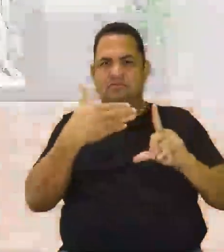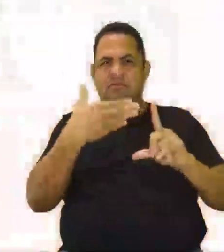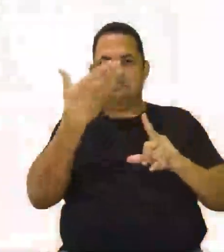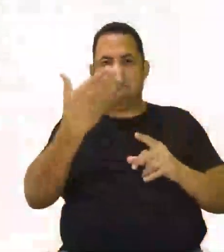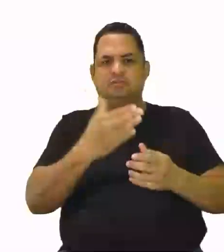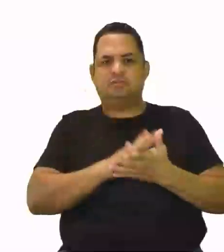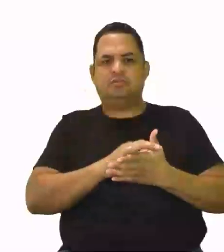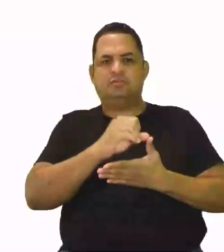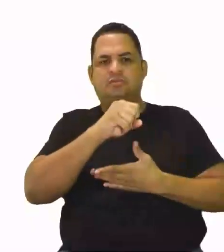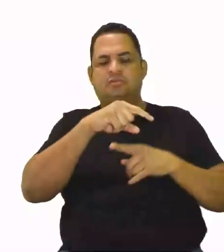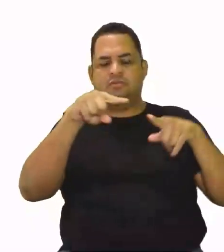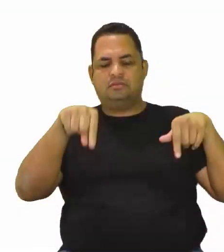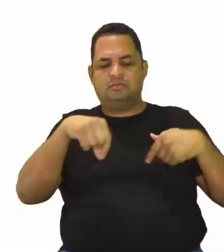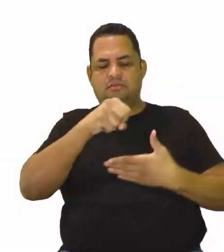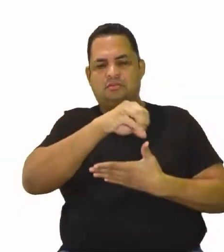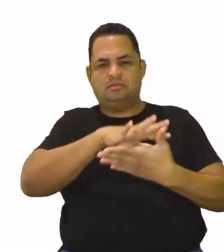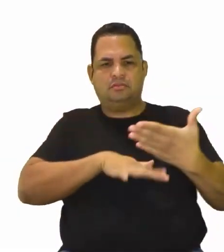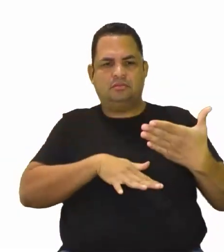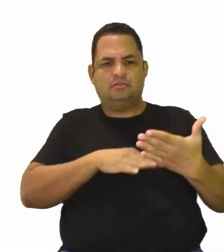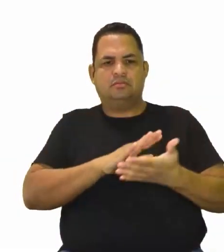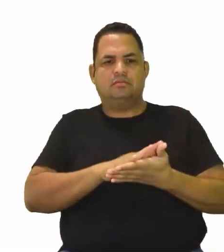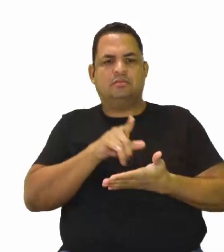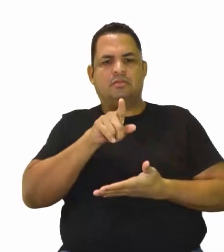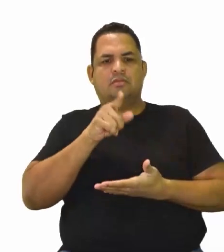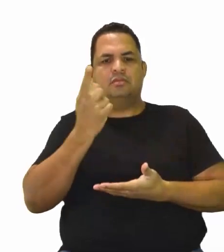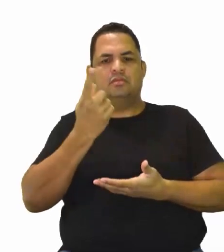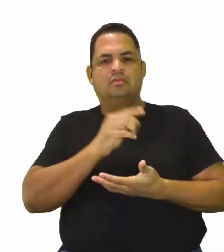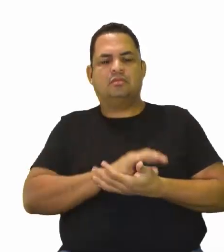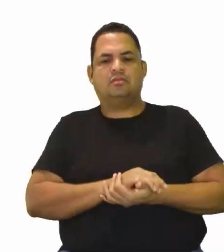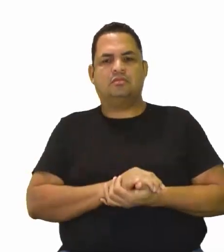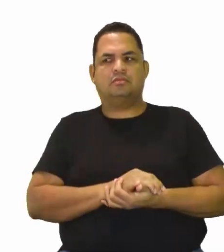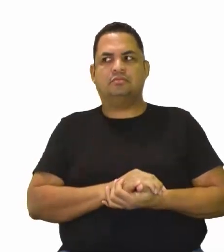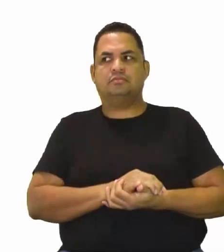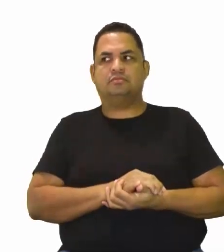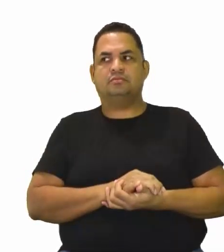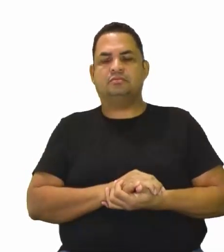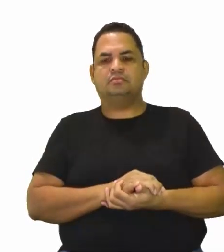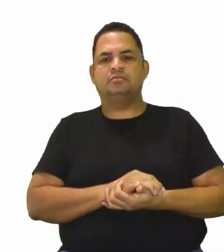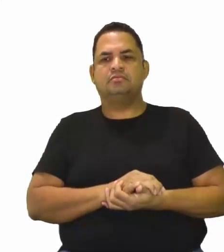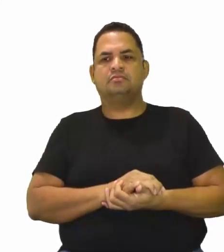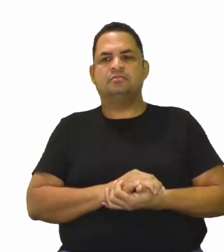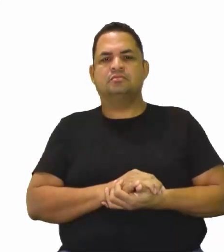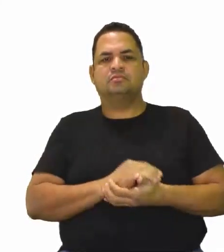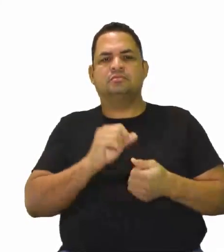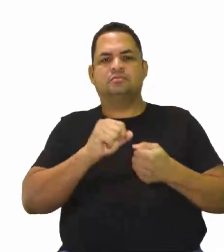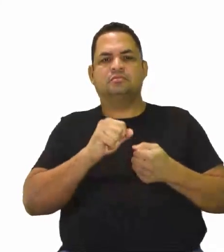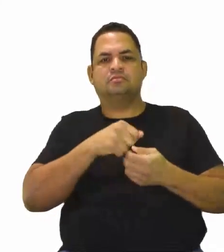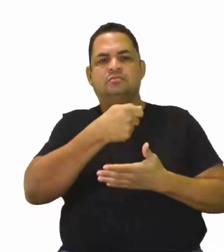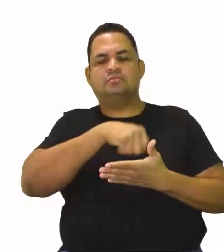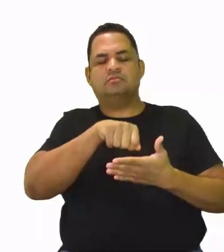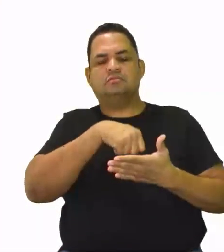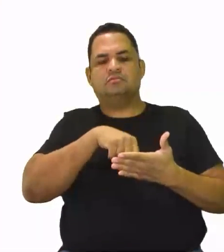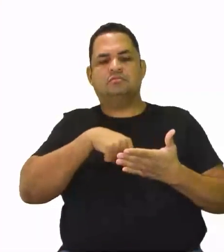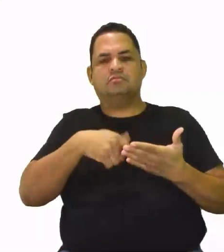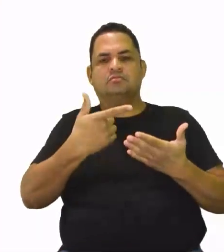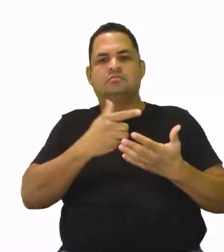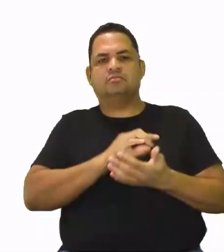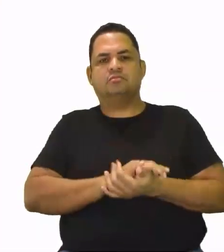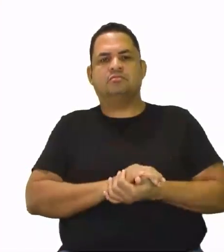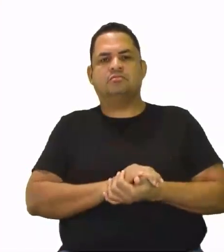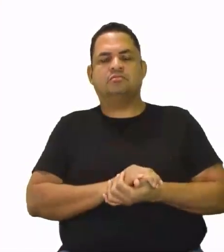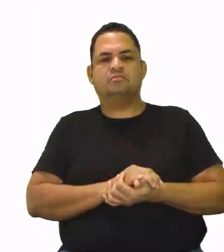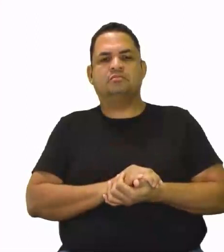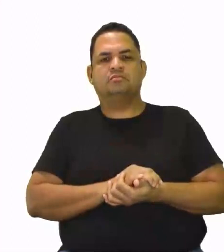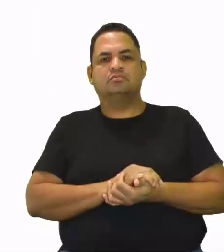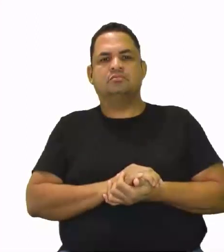é atividade. Agora é com vocês aí na atividade para a gente fazer a correção dessa atividade. E a